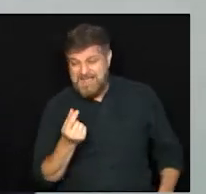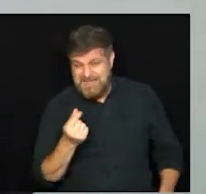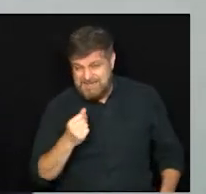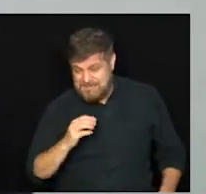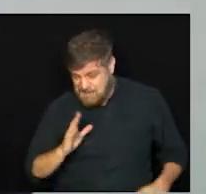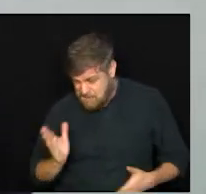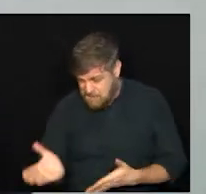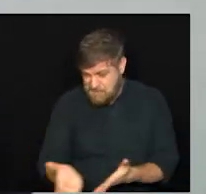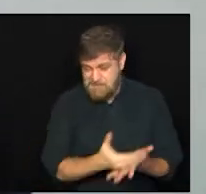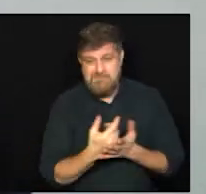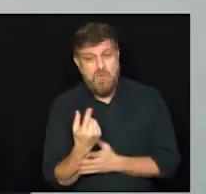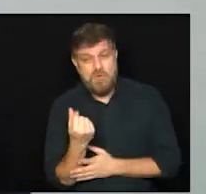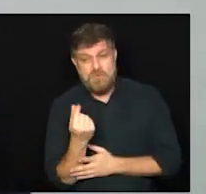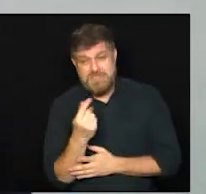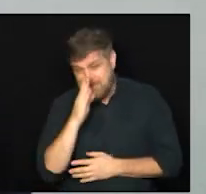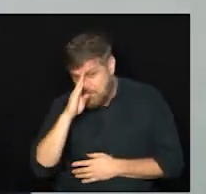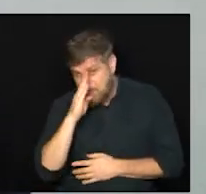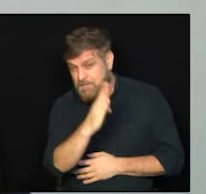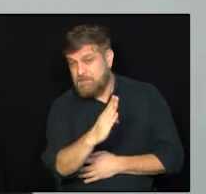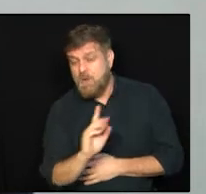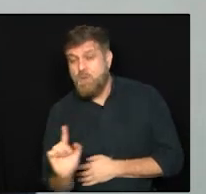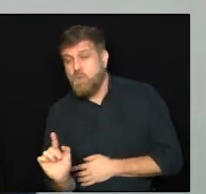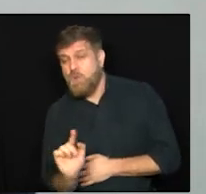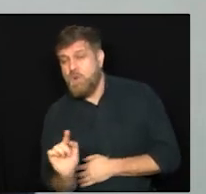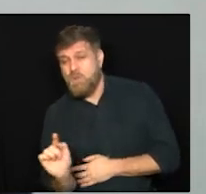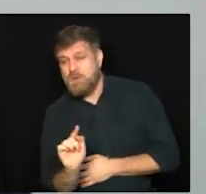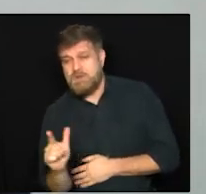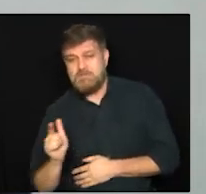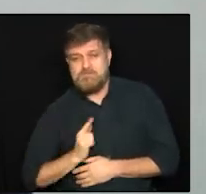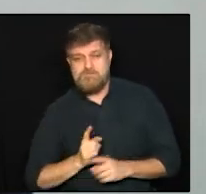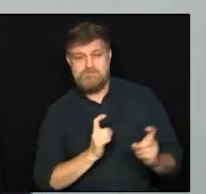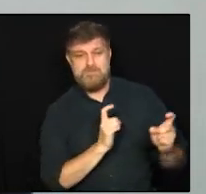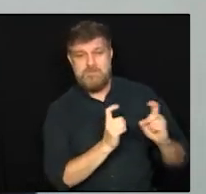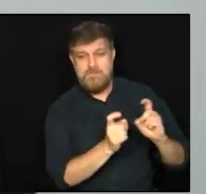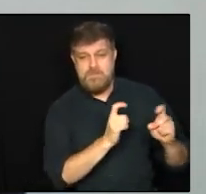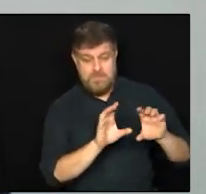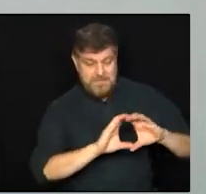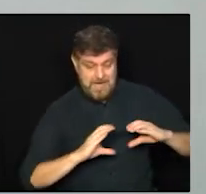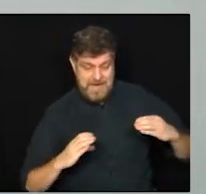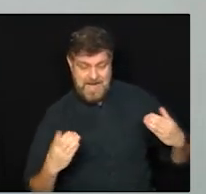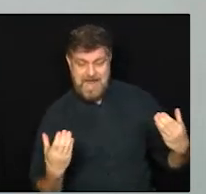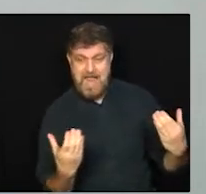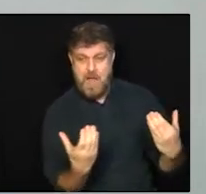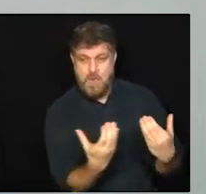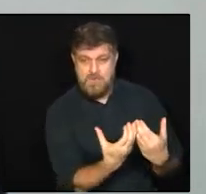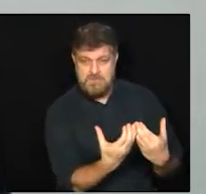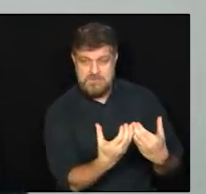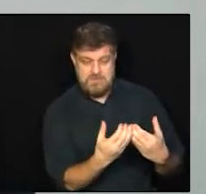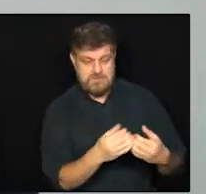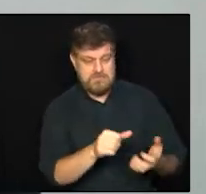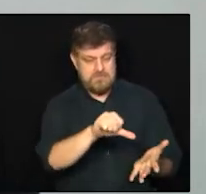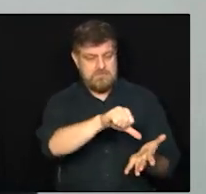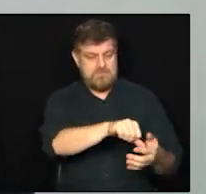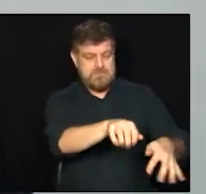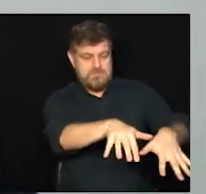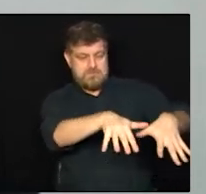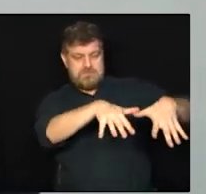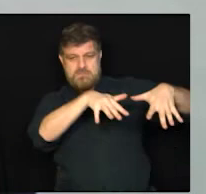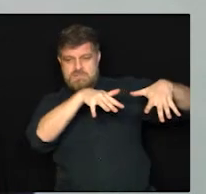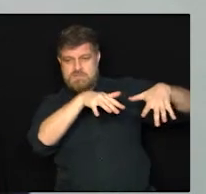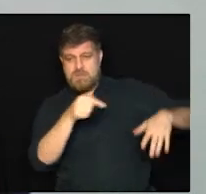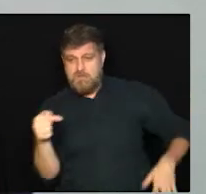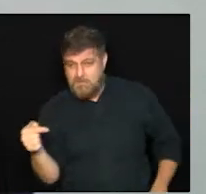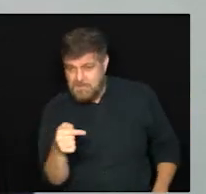eventos é justamente as reuniões, as convenções e congressos, porque a